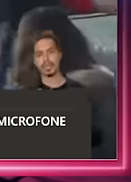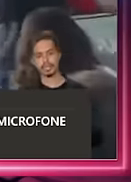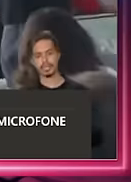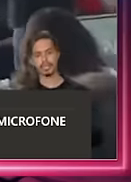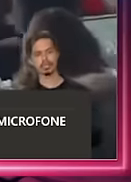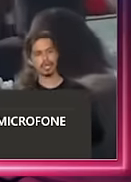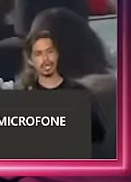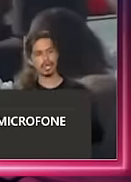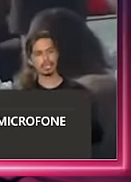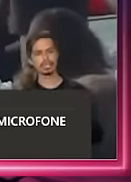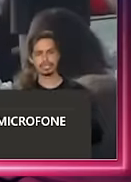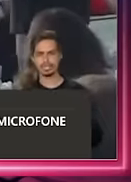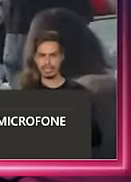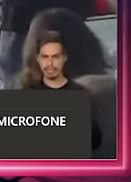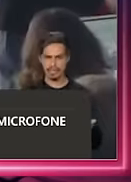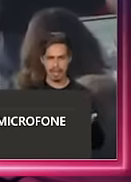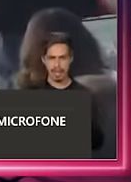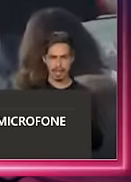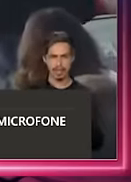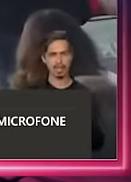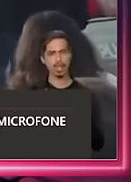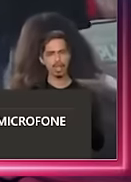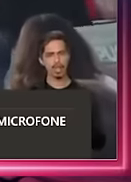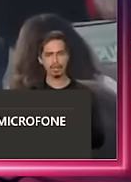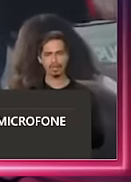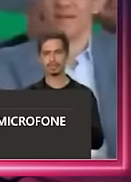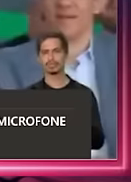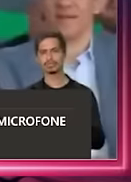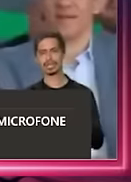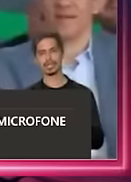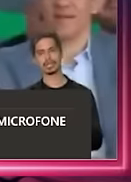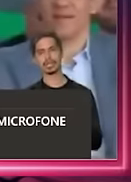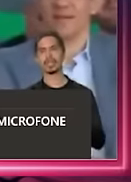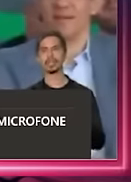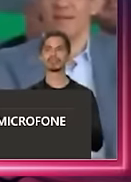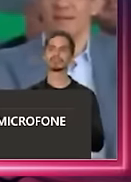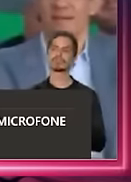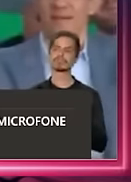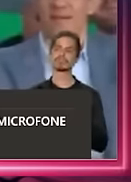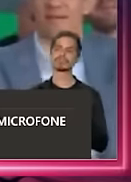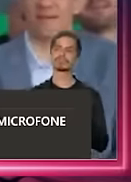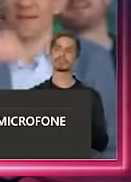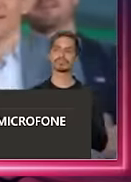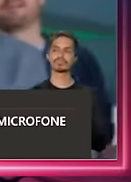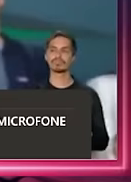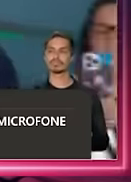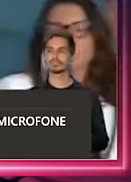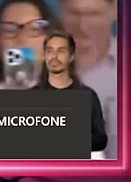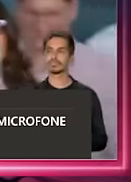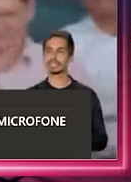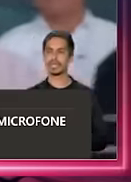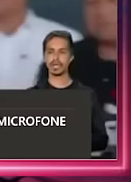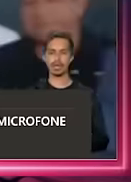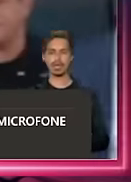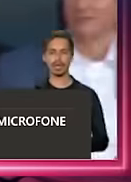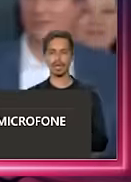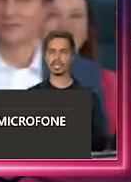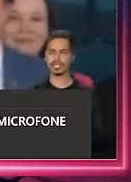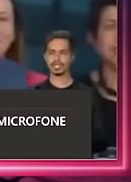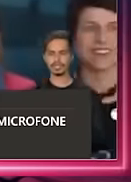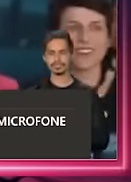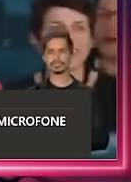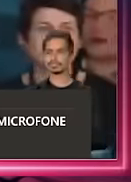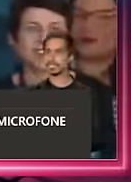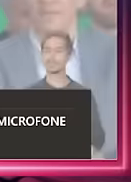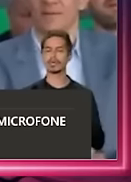ver quem fala que eu estou cansado, que está sentado com a bunda na cadeira escrevendo, se tem coragem de levantar e ir